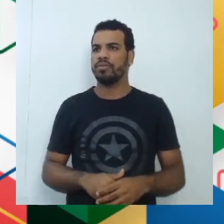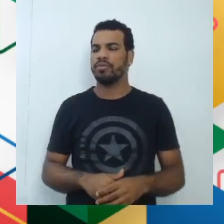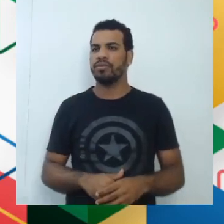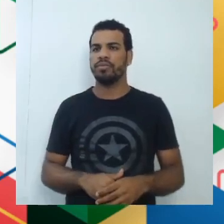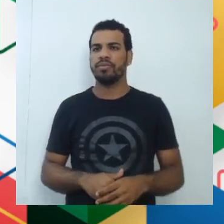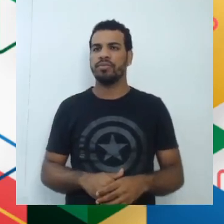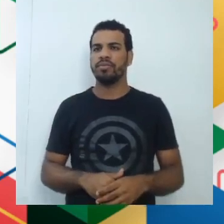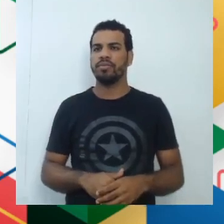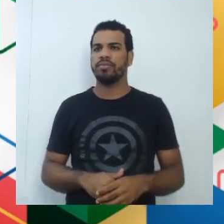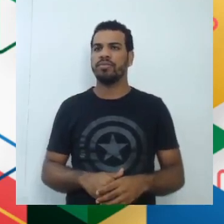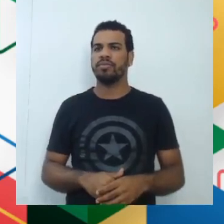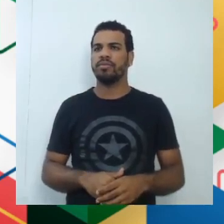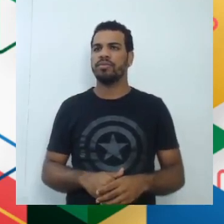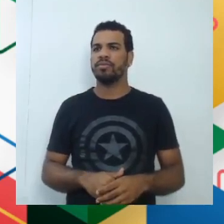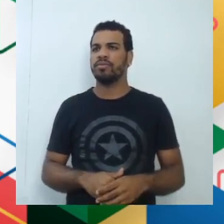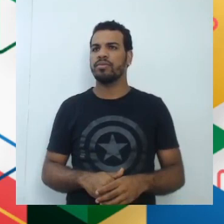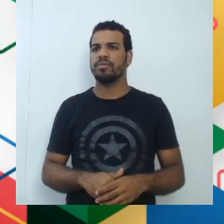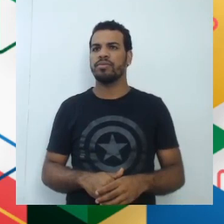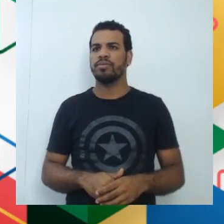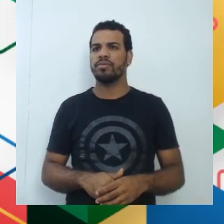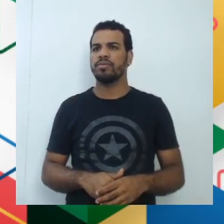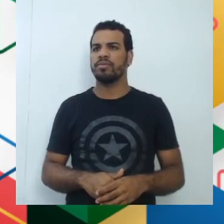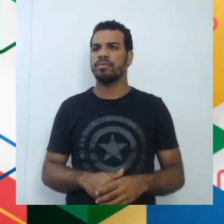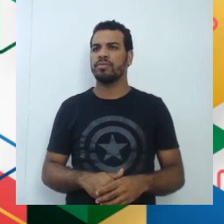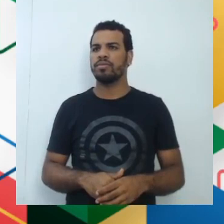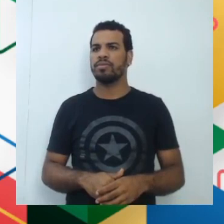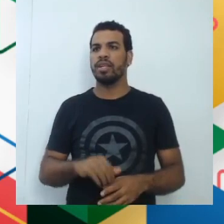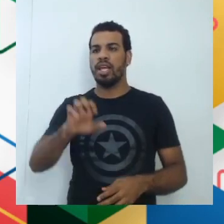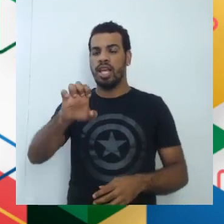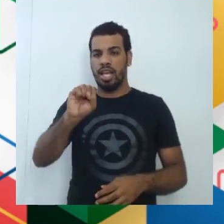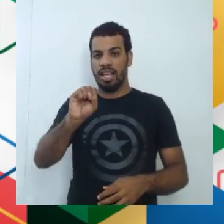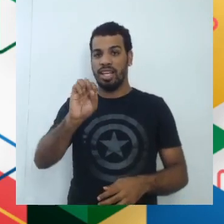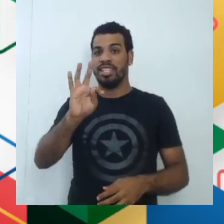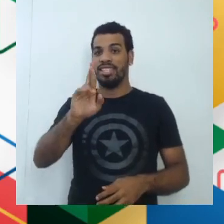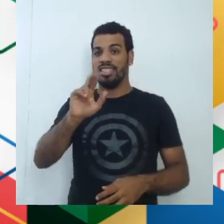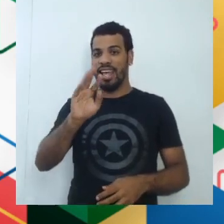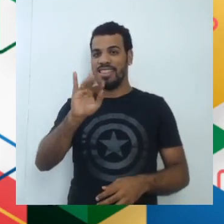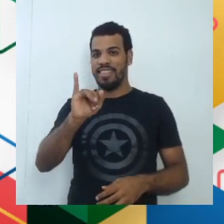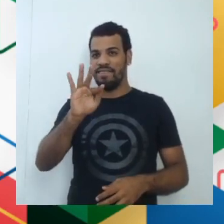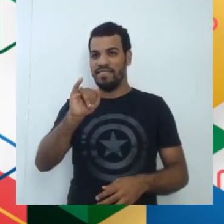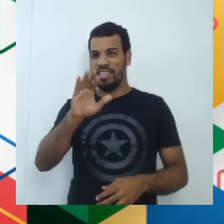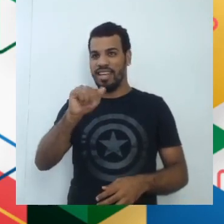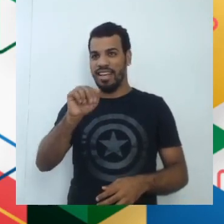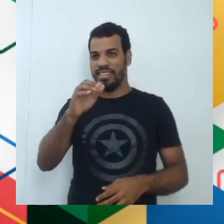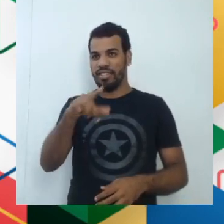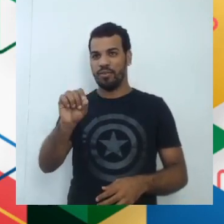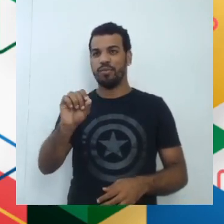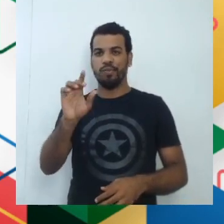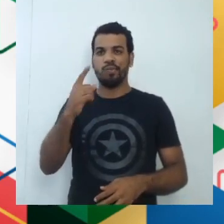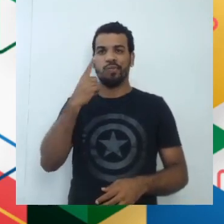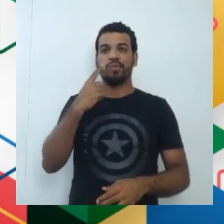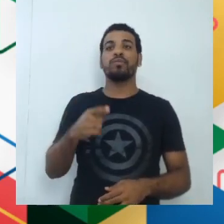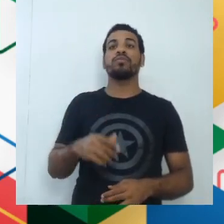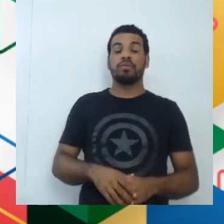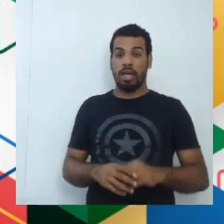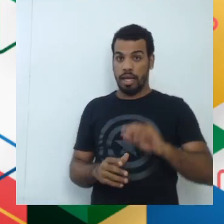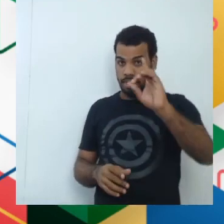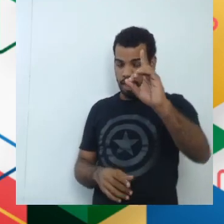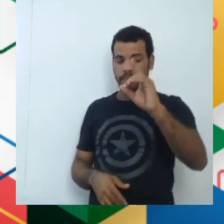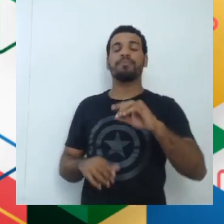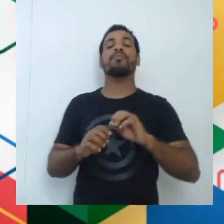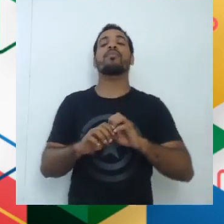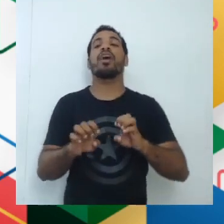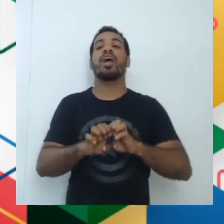que são parceiros aí, né? A estrutura é o modo pelo qual a sociedade se organiza para